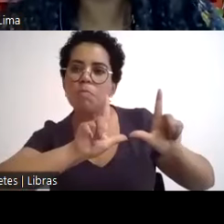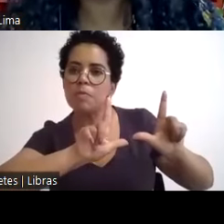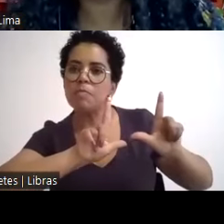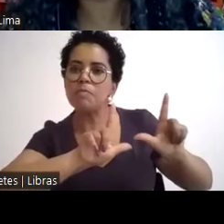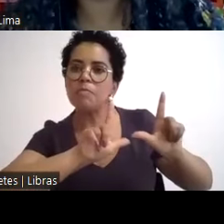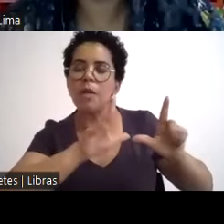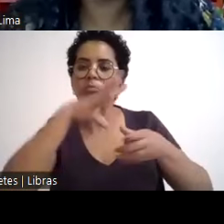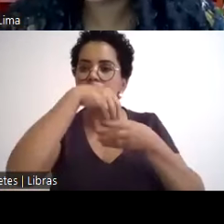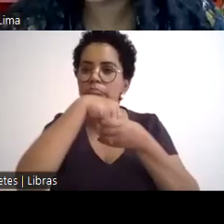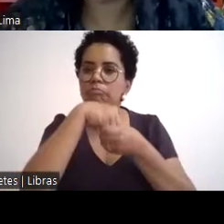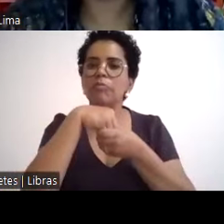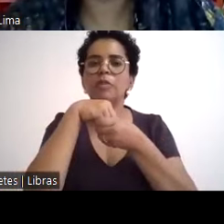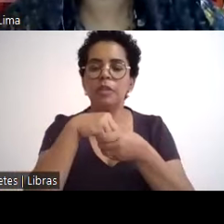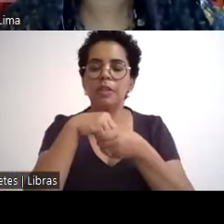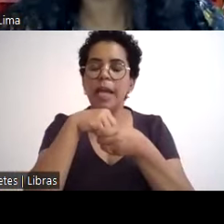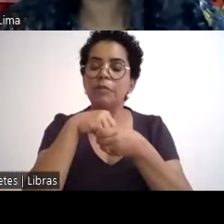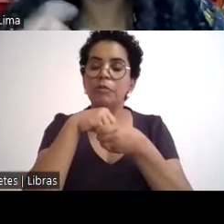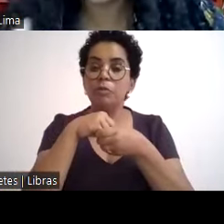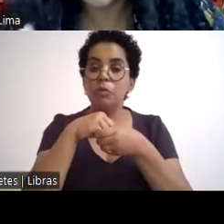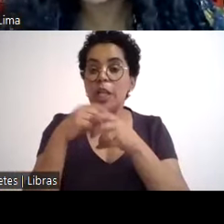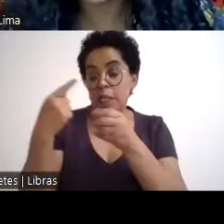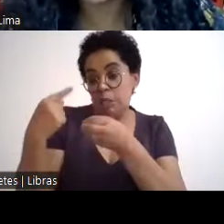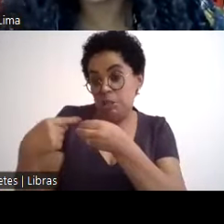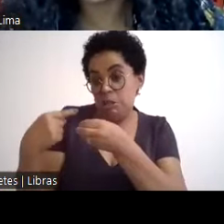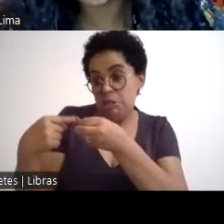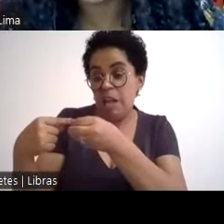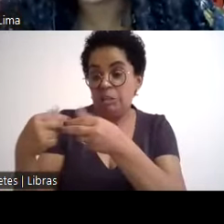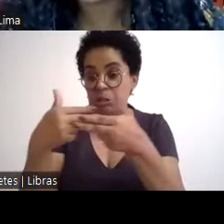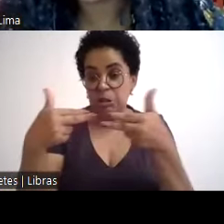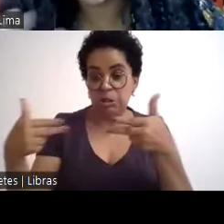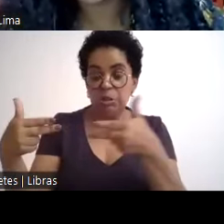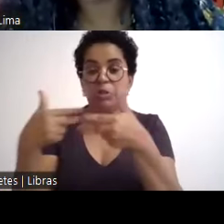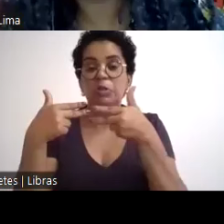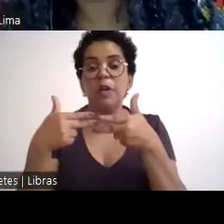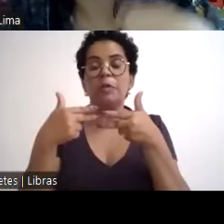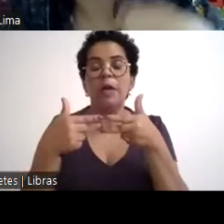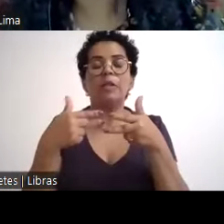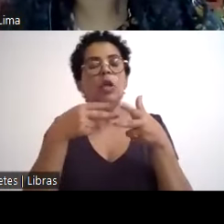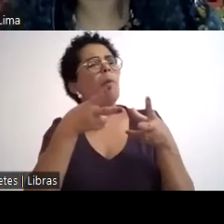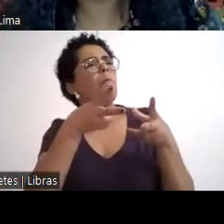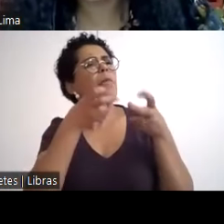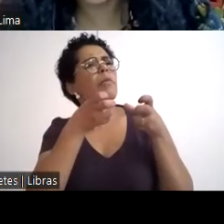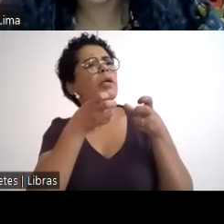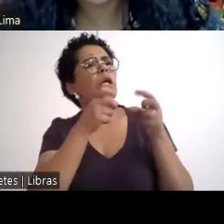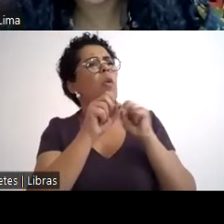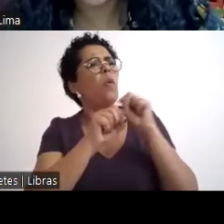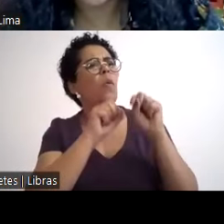dentro dessas vilas, exatamente com um aspecto